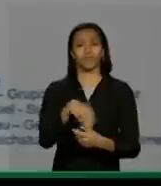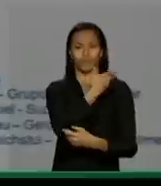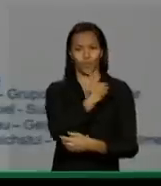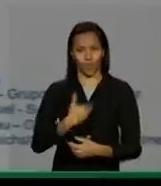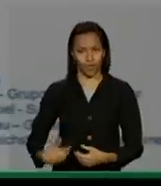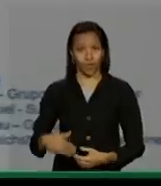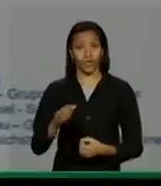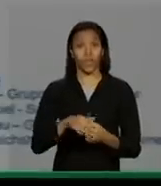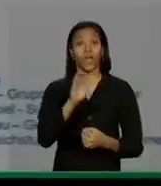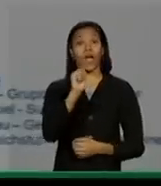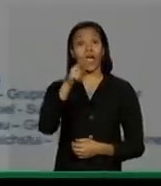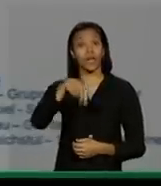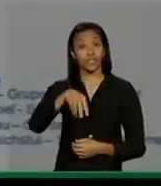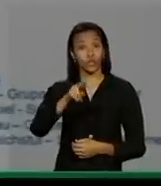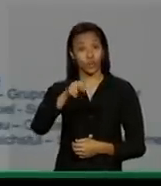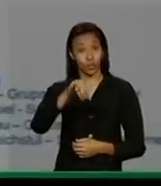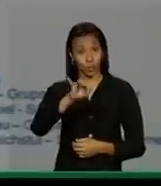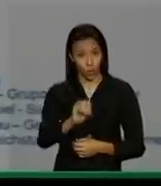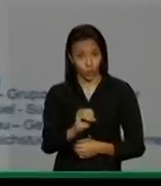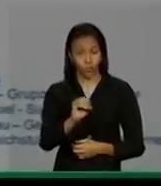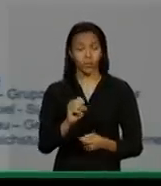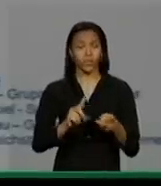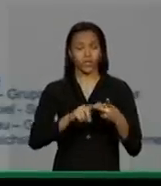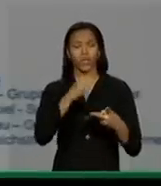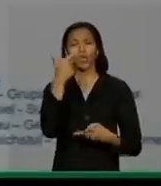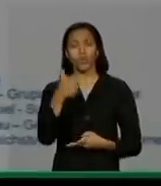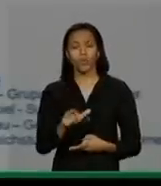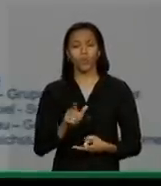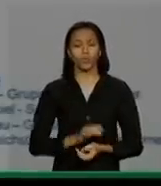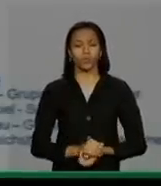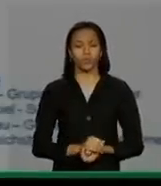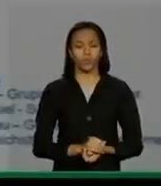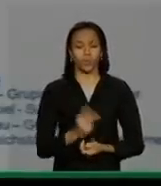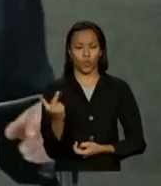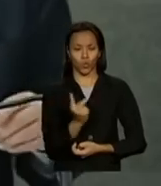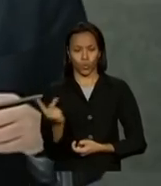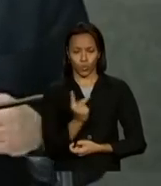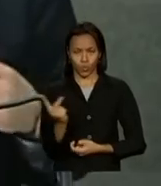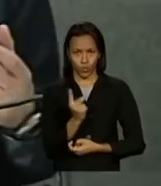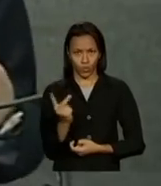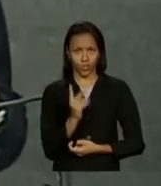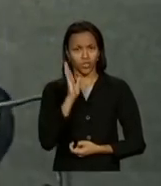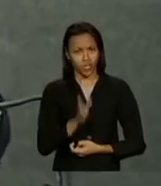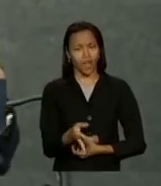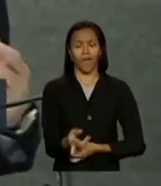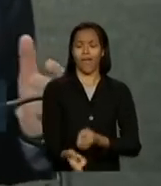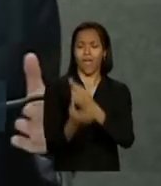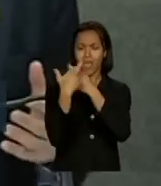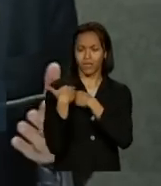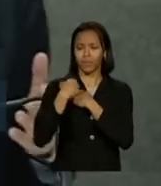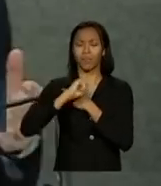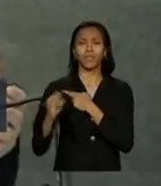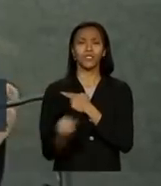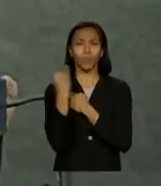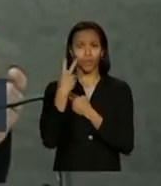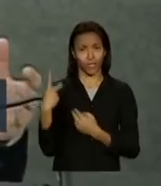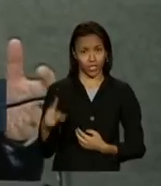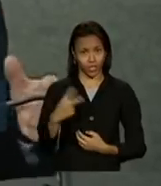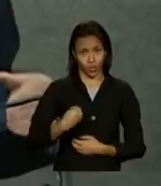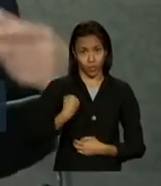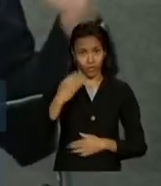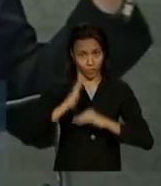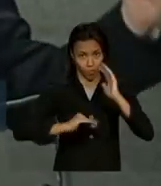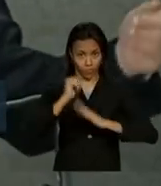Antônio Marciel e o restul tá certo todos dois tiveram papéis importantes na sua vida